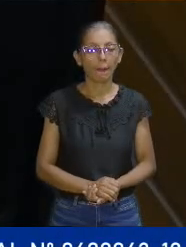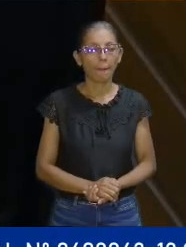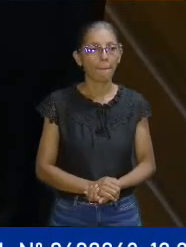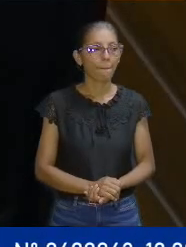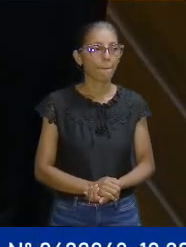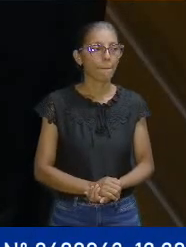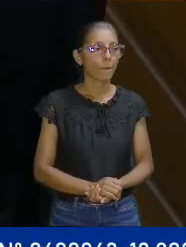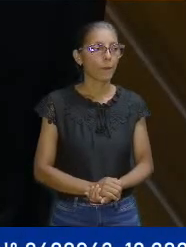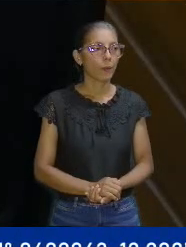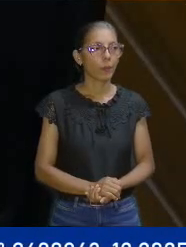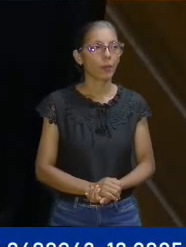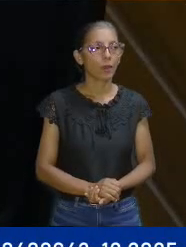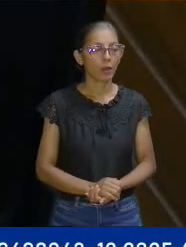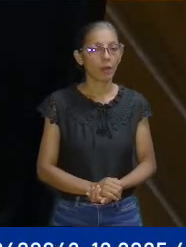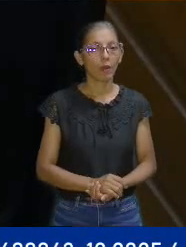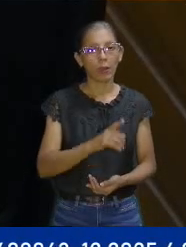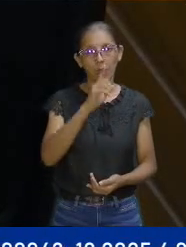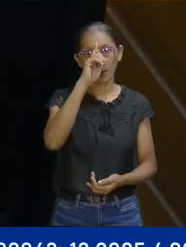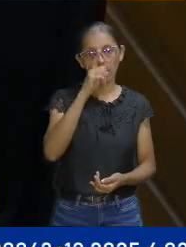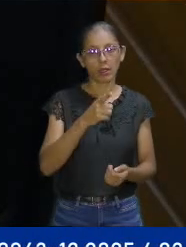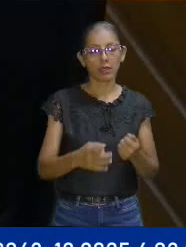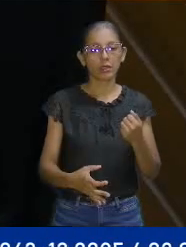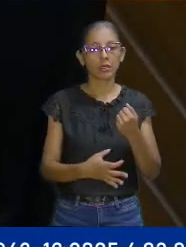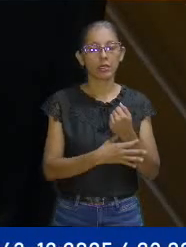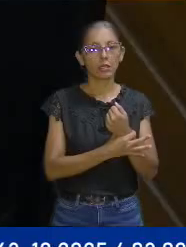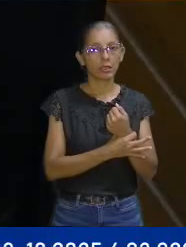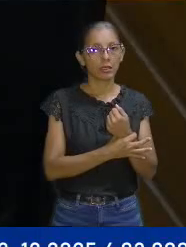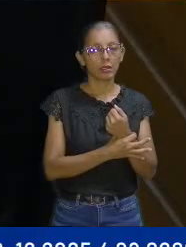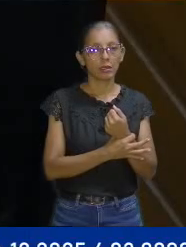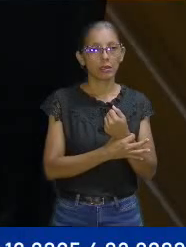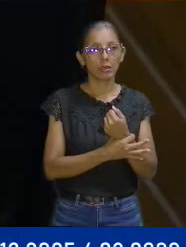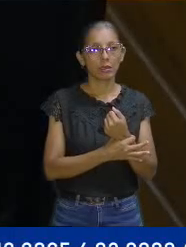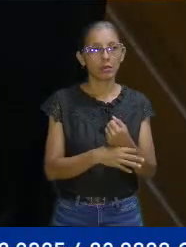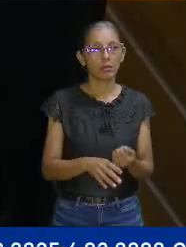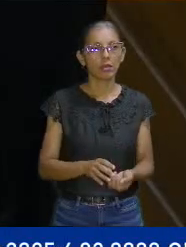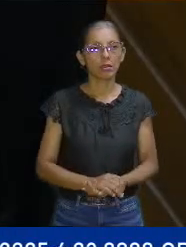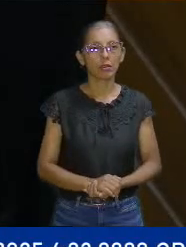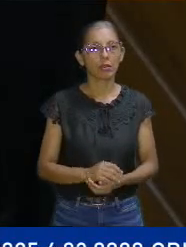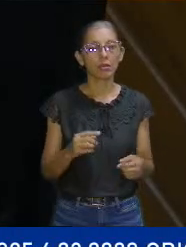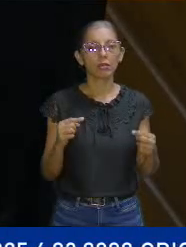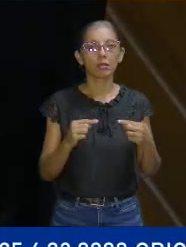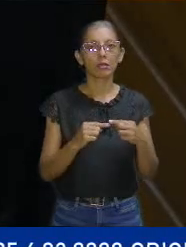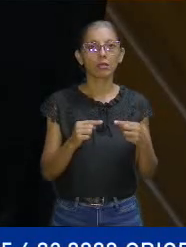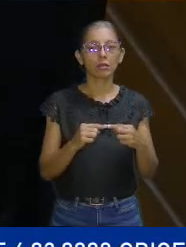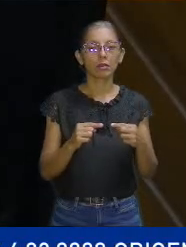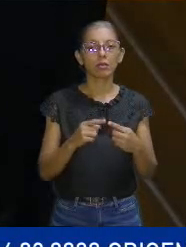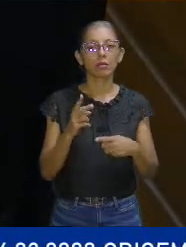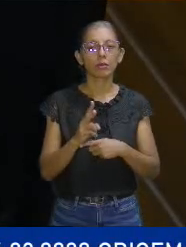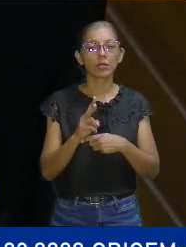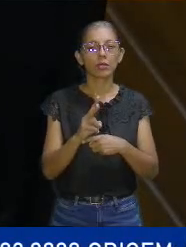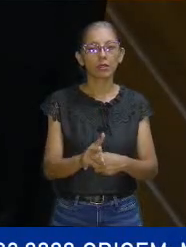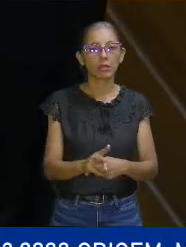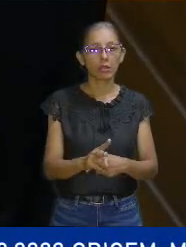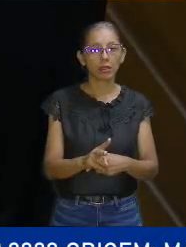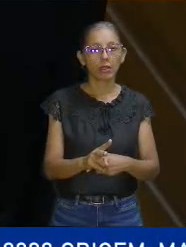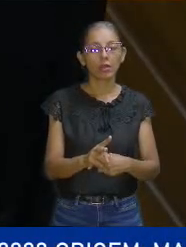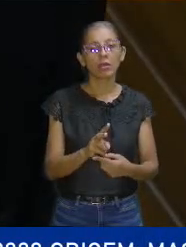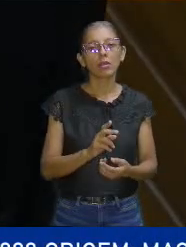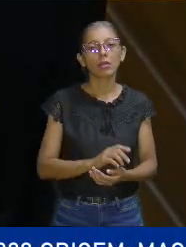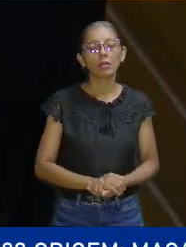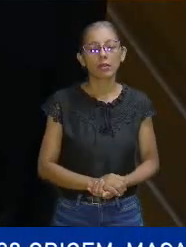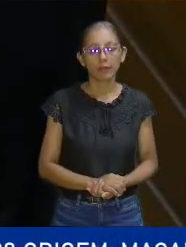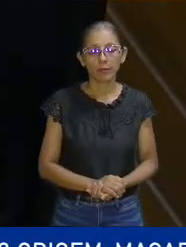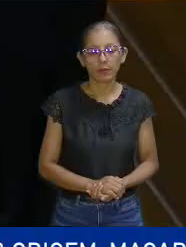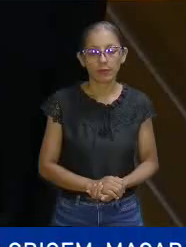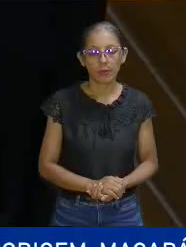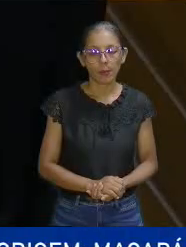análise. O mandado de segurança, que é instituto constitucional destinado à proteção do direito líquido e certo,